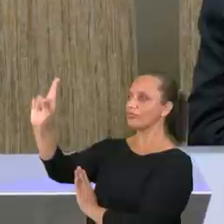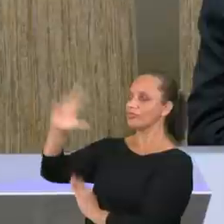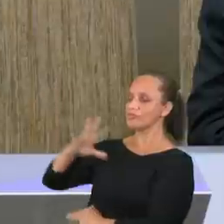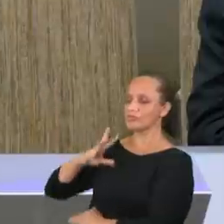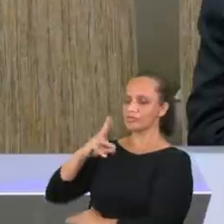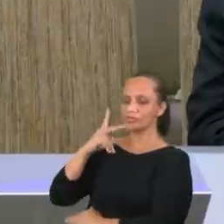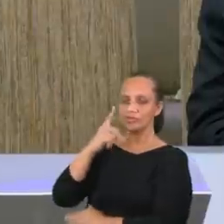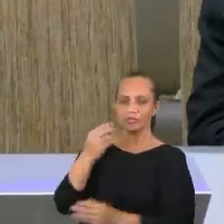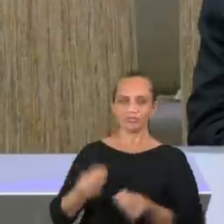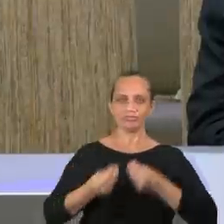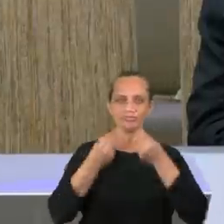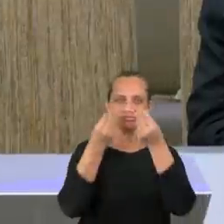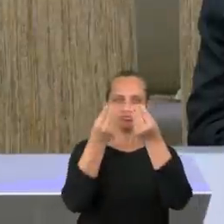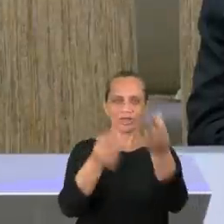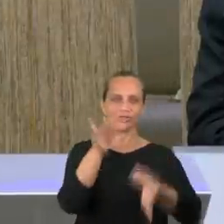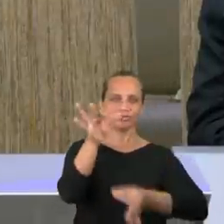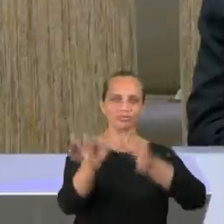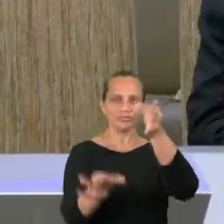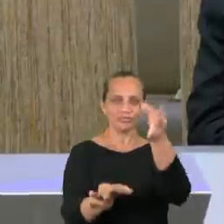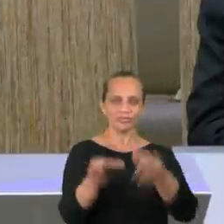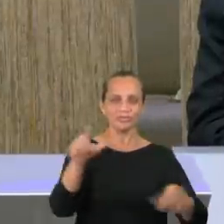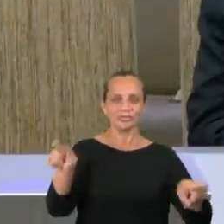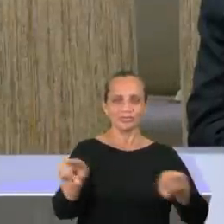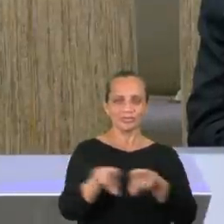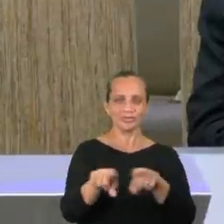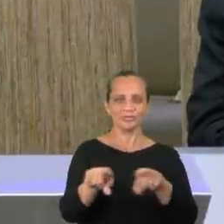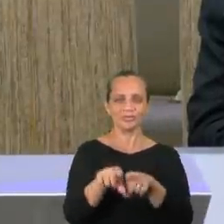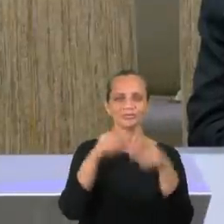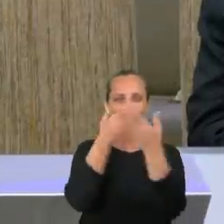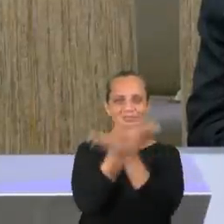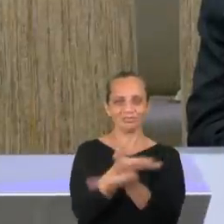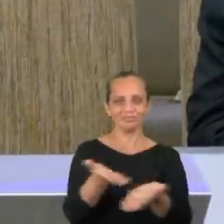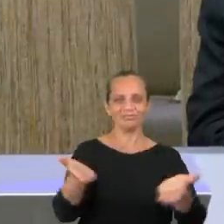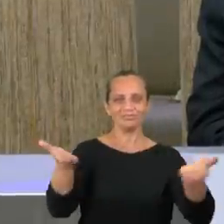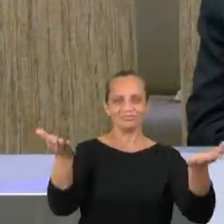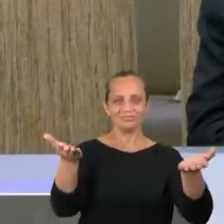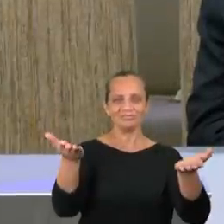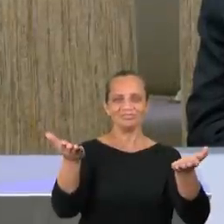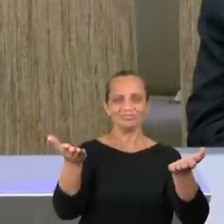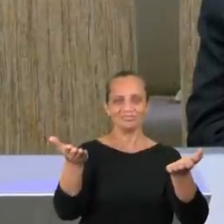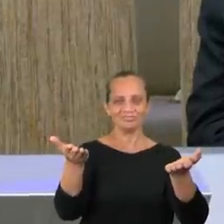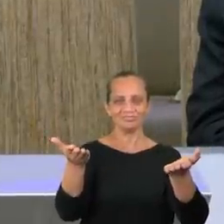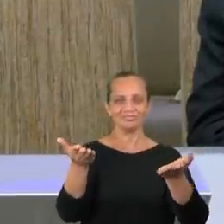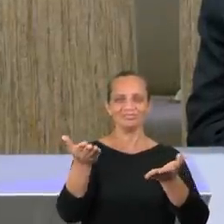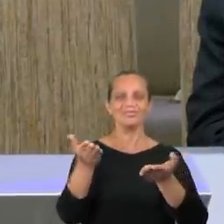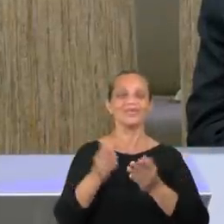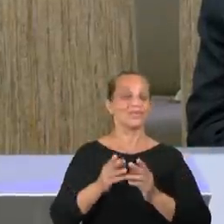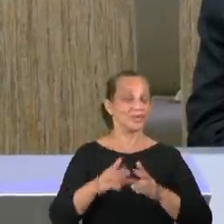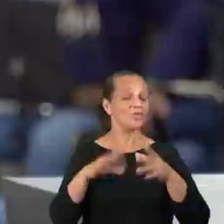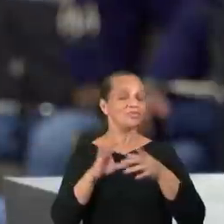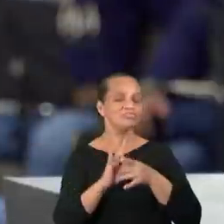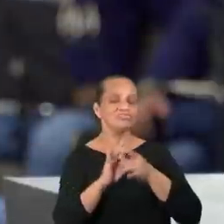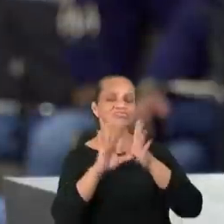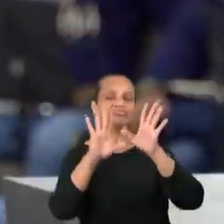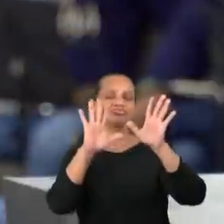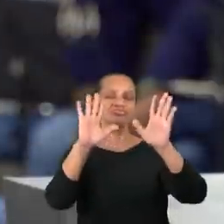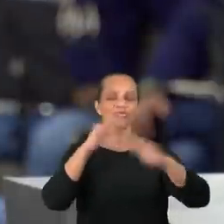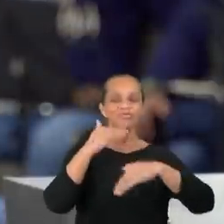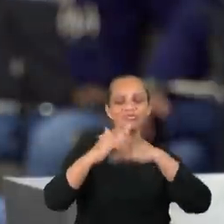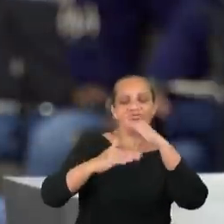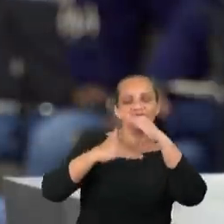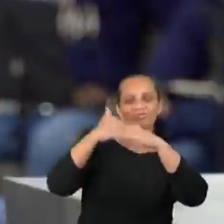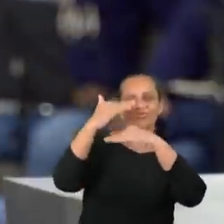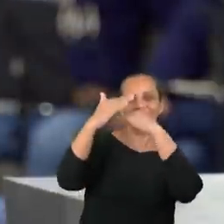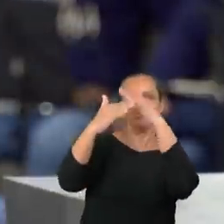trará debaixo. Nascerá o sol da justiça, salvação trará debaixo das suas asas e saireis e crescereis como